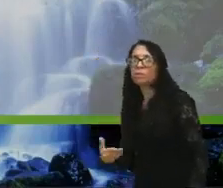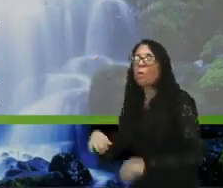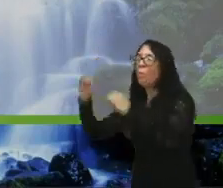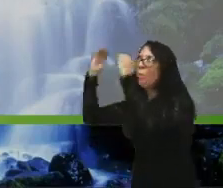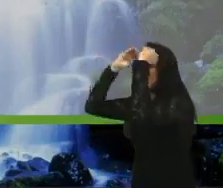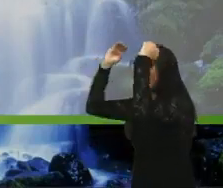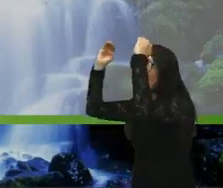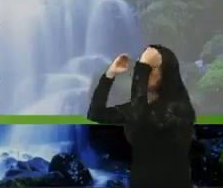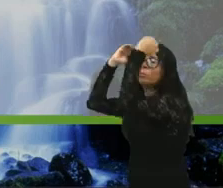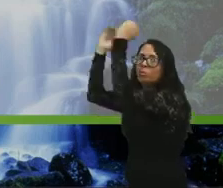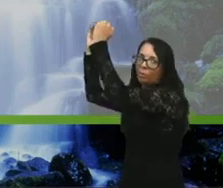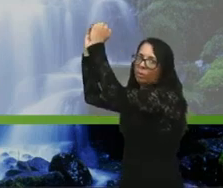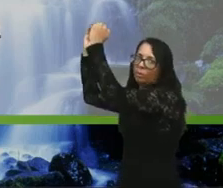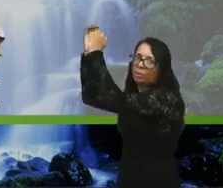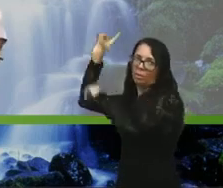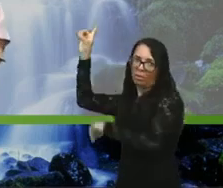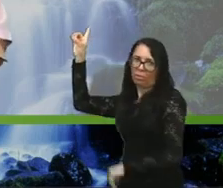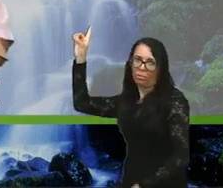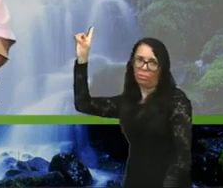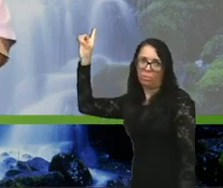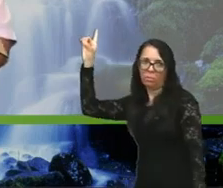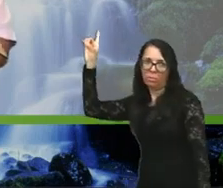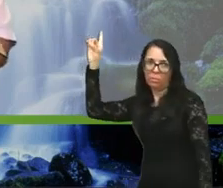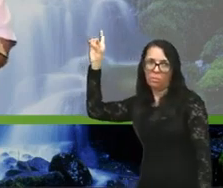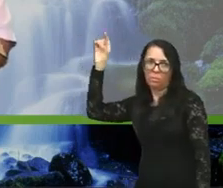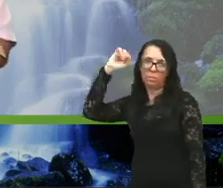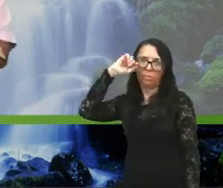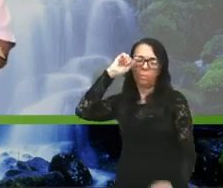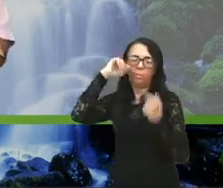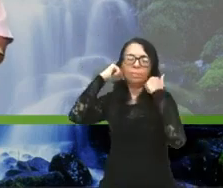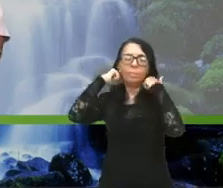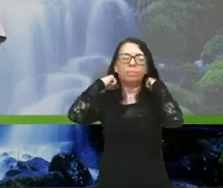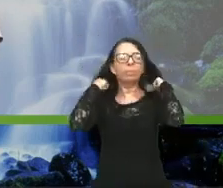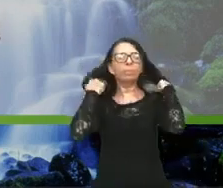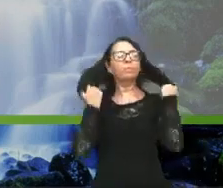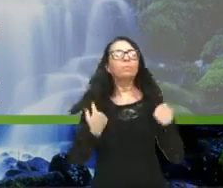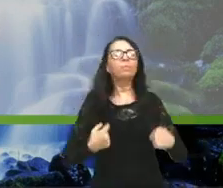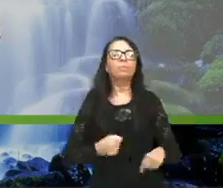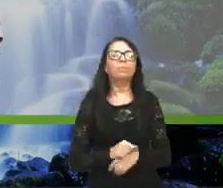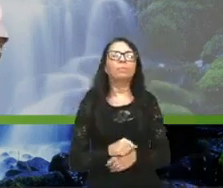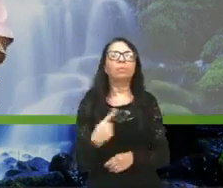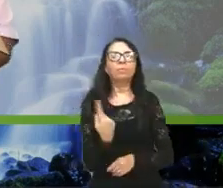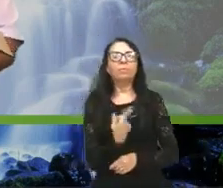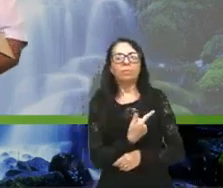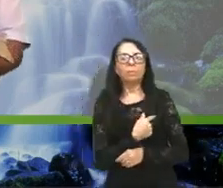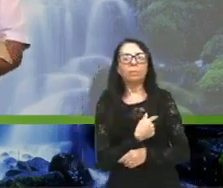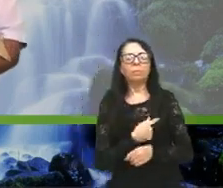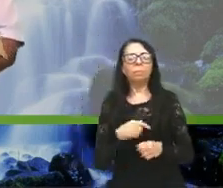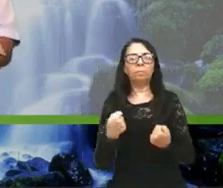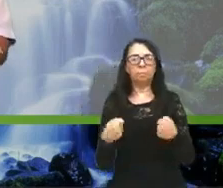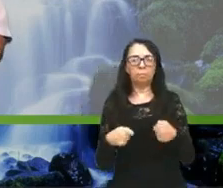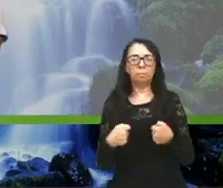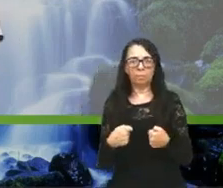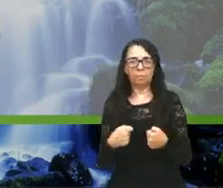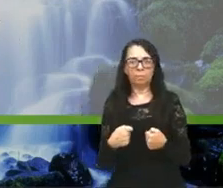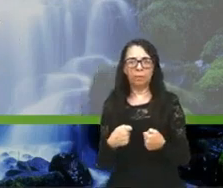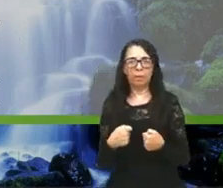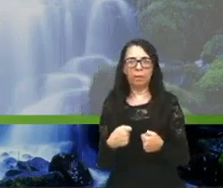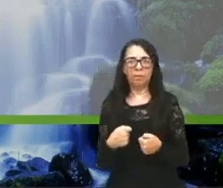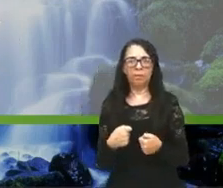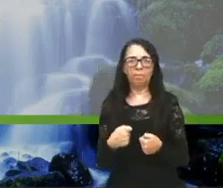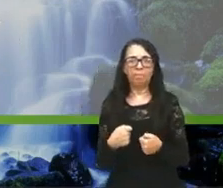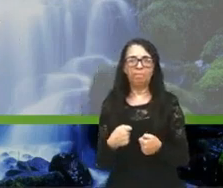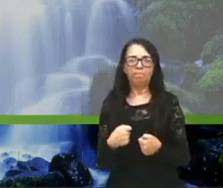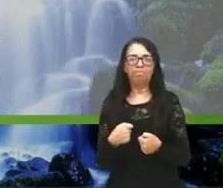desafio de desenvolver uma espiritualidade integral, ou seja, uma espiritualidade que envolve